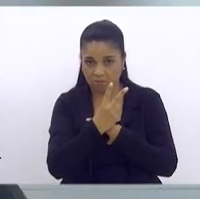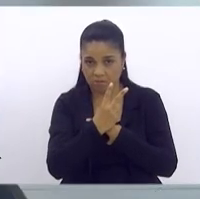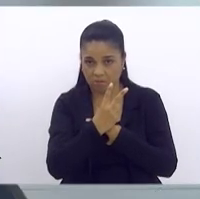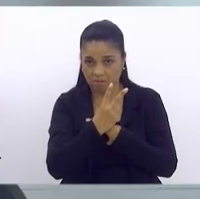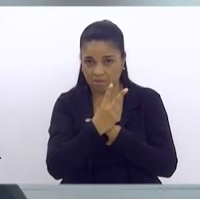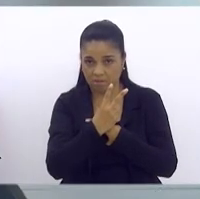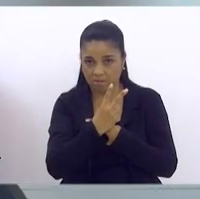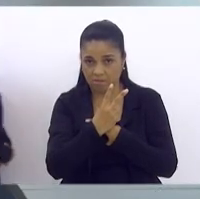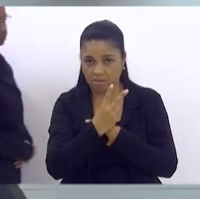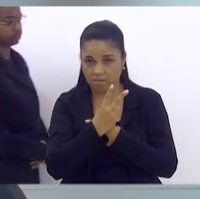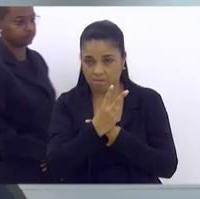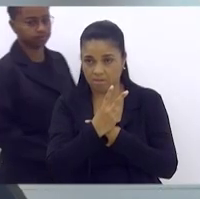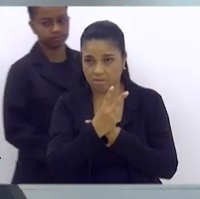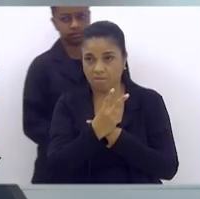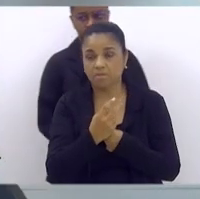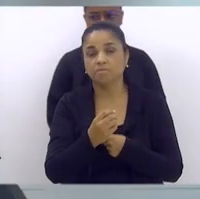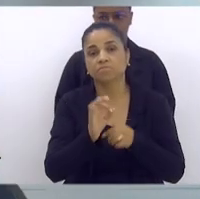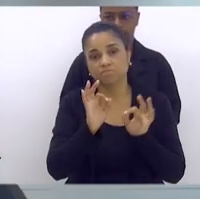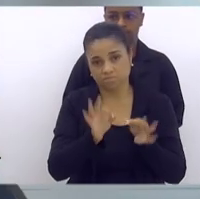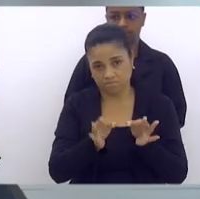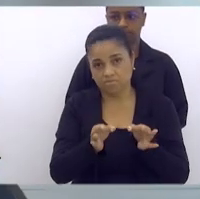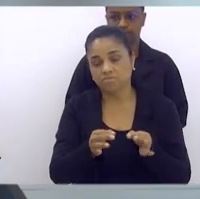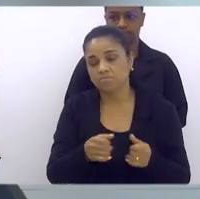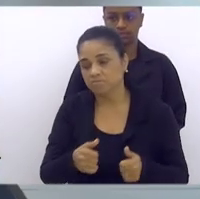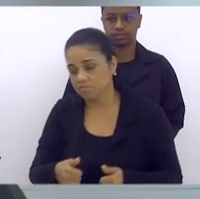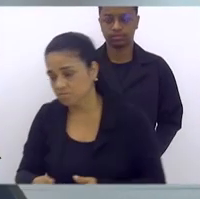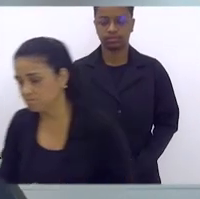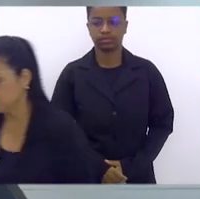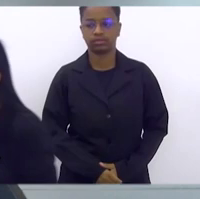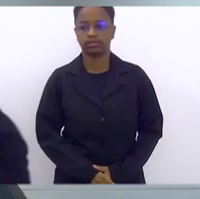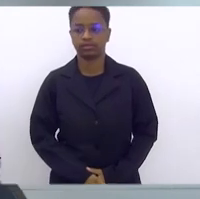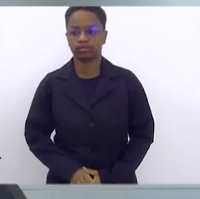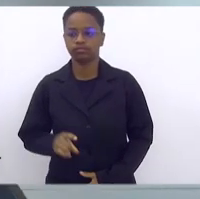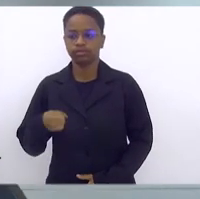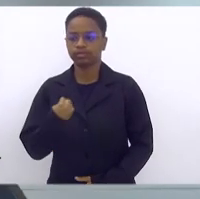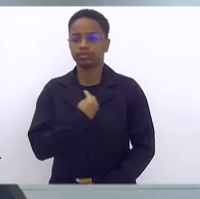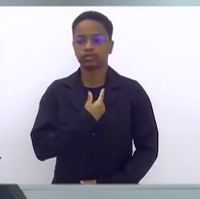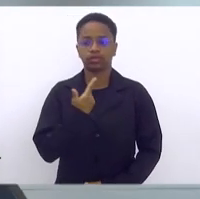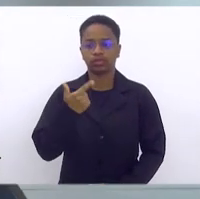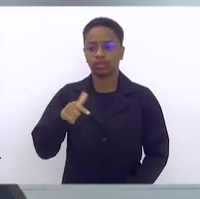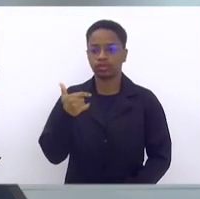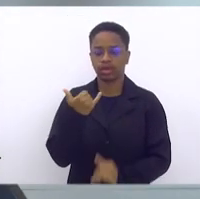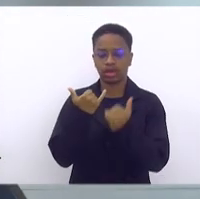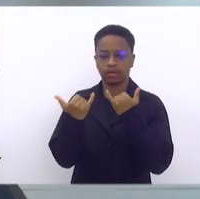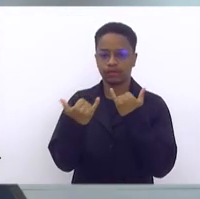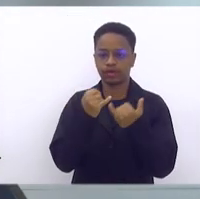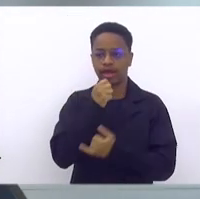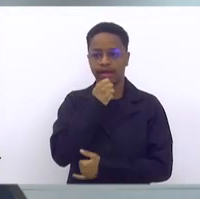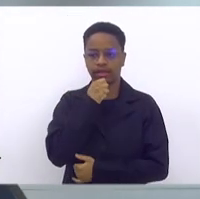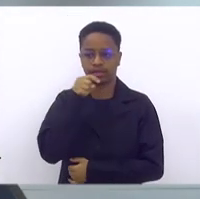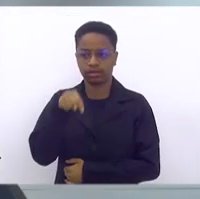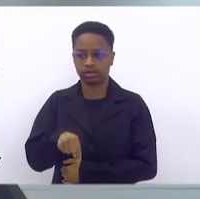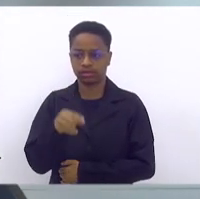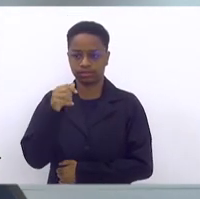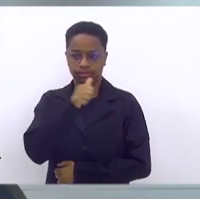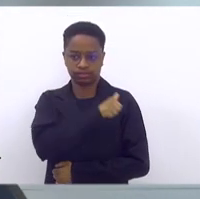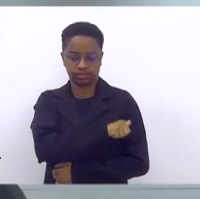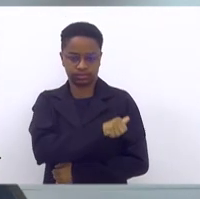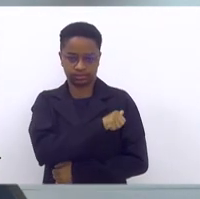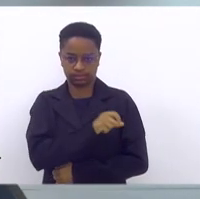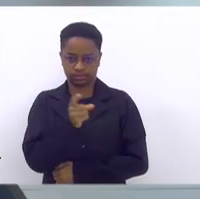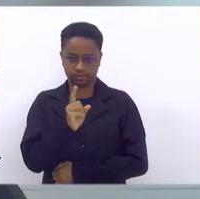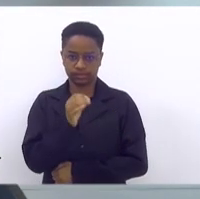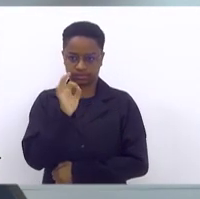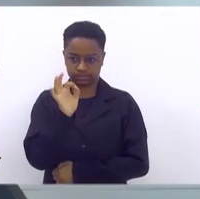Bom, concretamente, nós não temos esse dado aqui no Rio de Janeiro. Não é isso, doutor